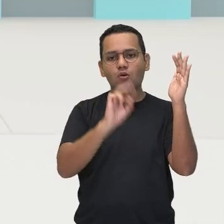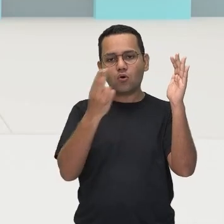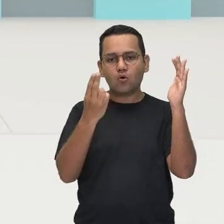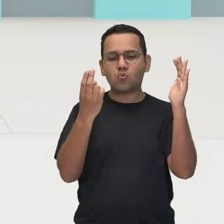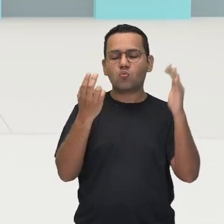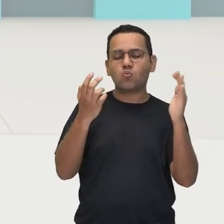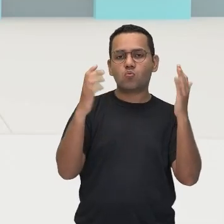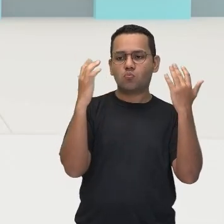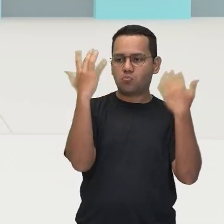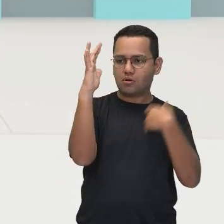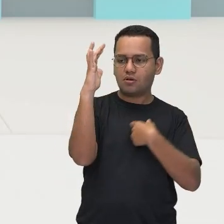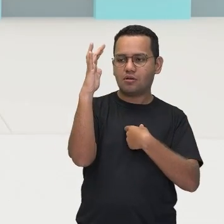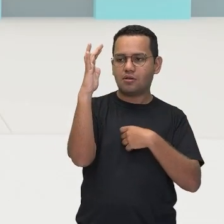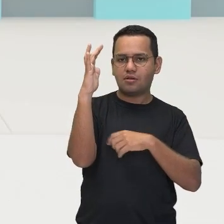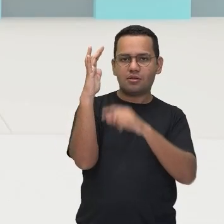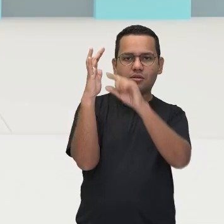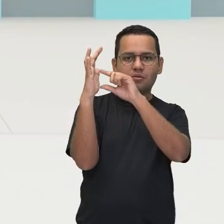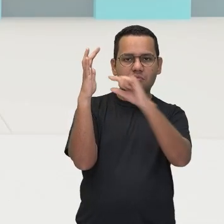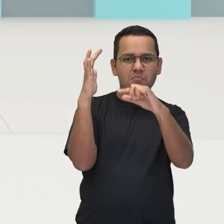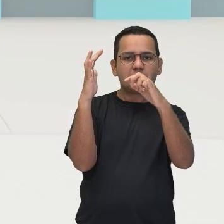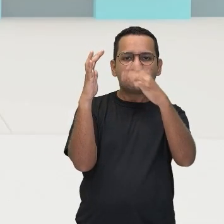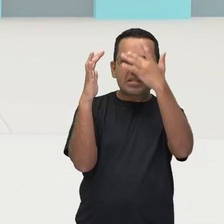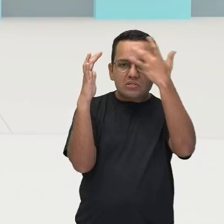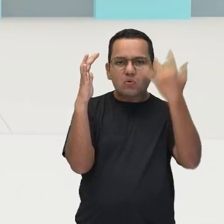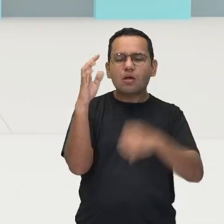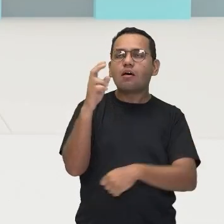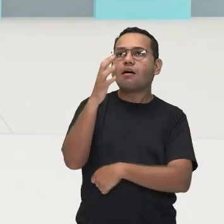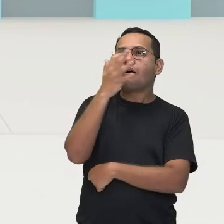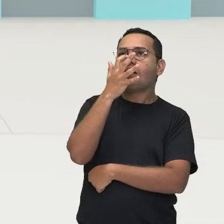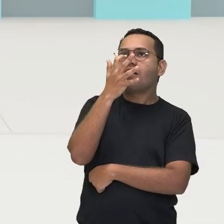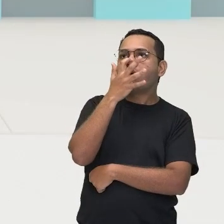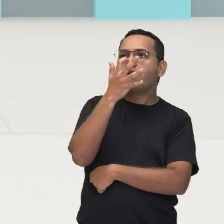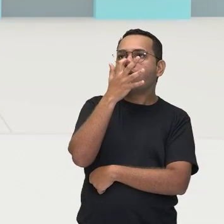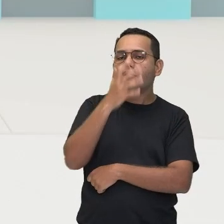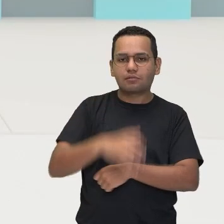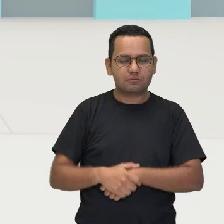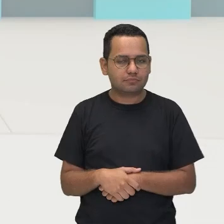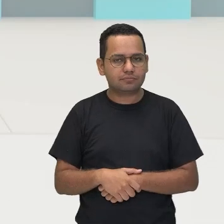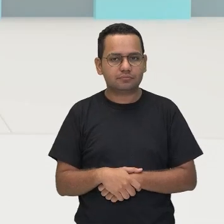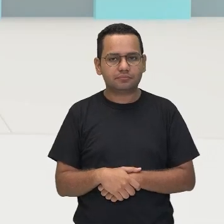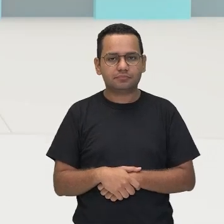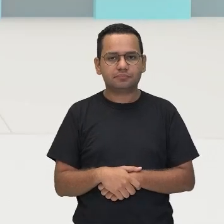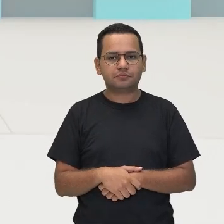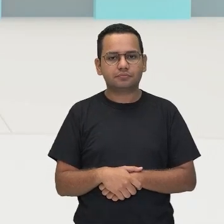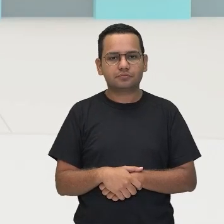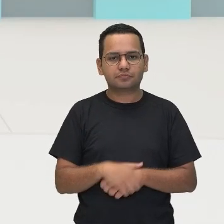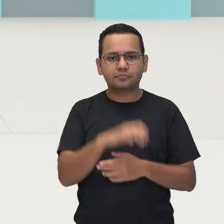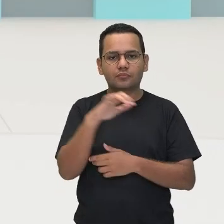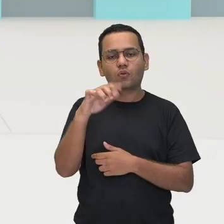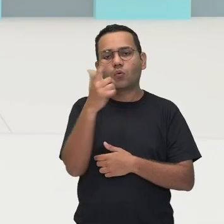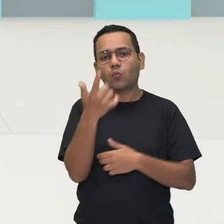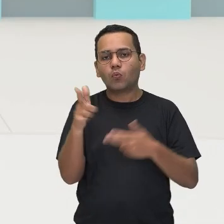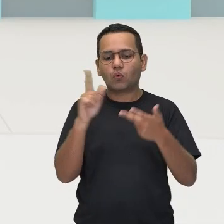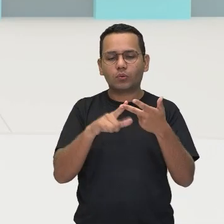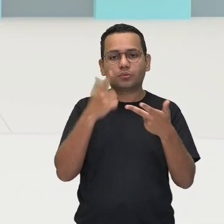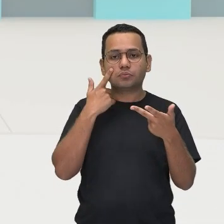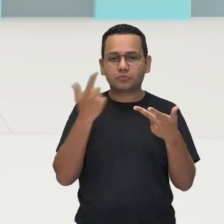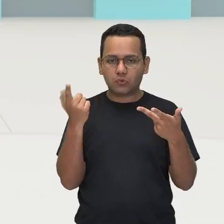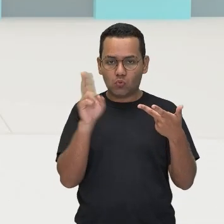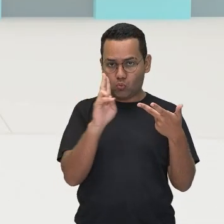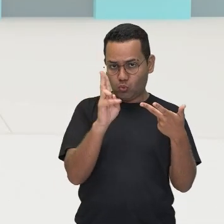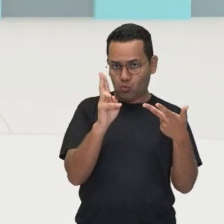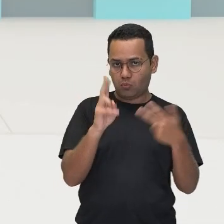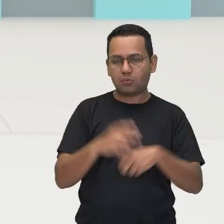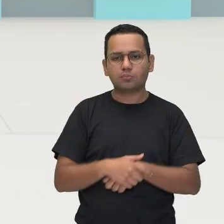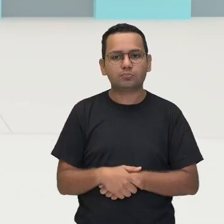contemplativo que consiste nessa atividade de eh subir ali no topo da das Árvores também temos eh escalada